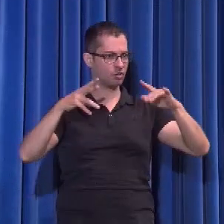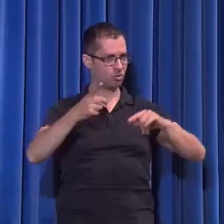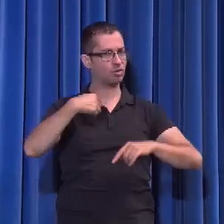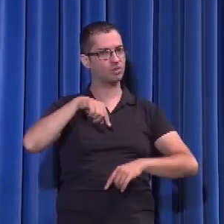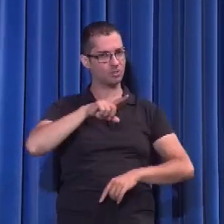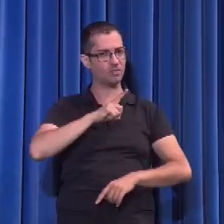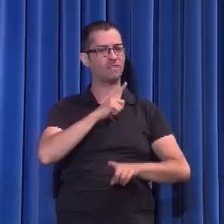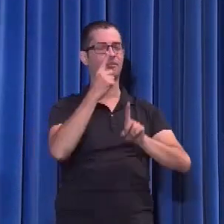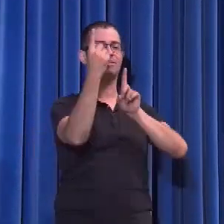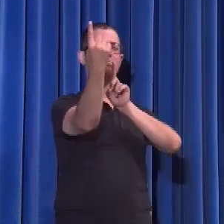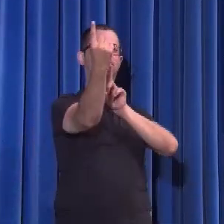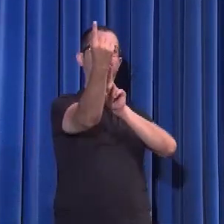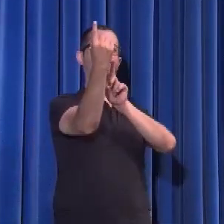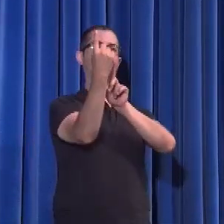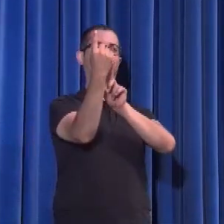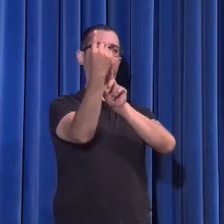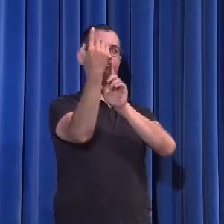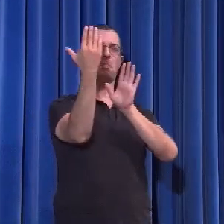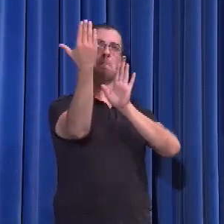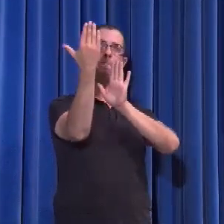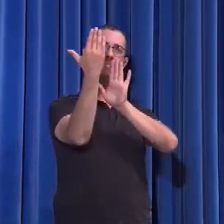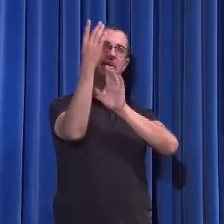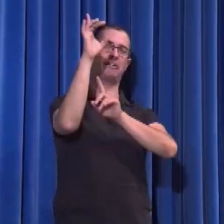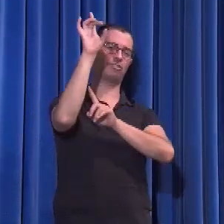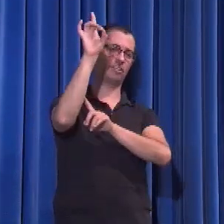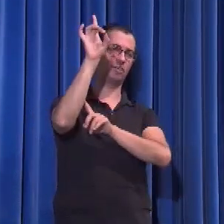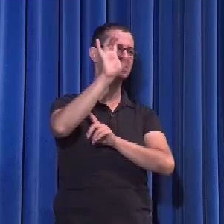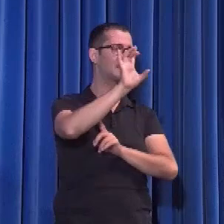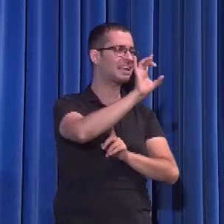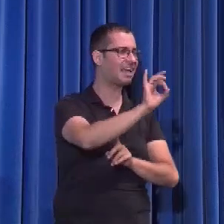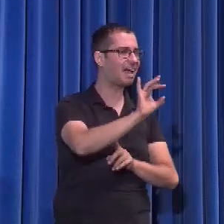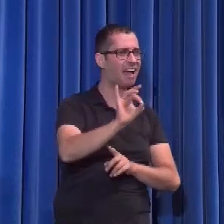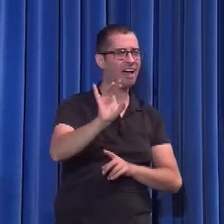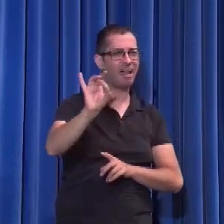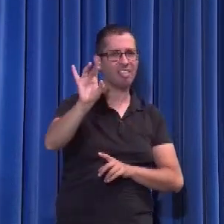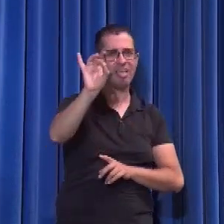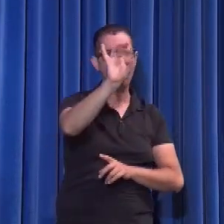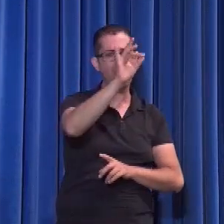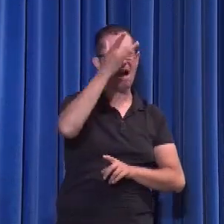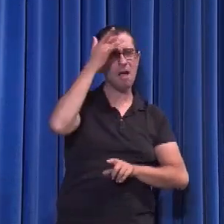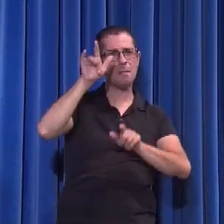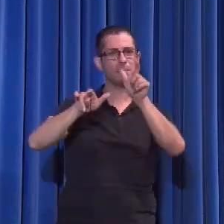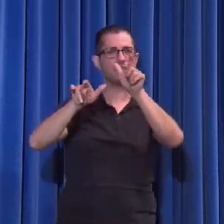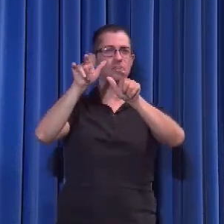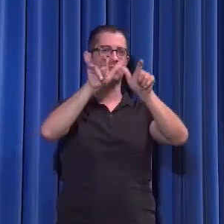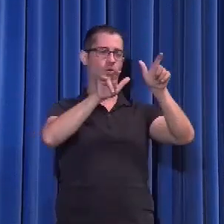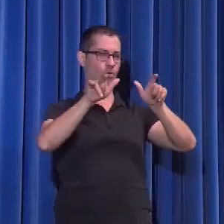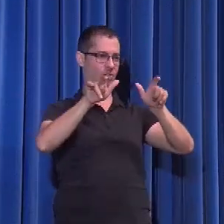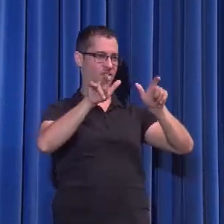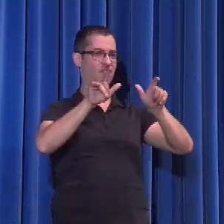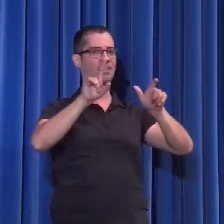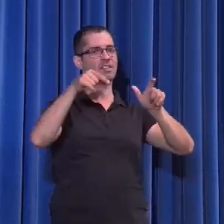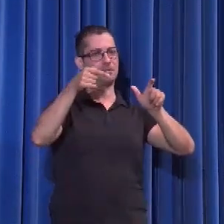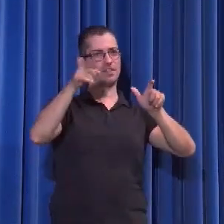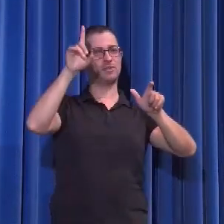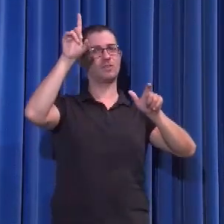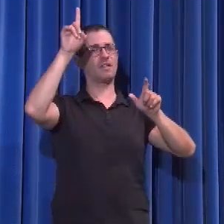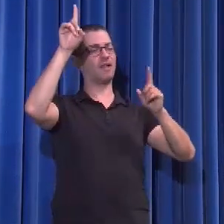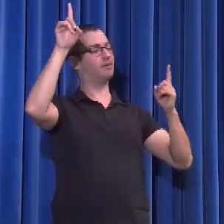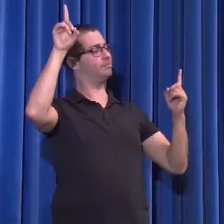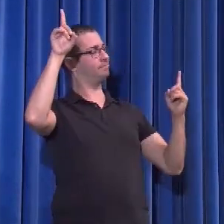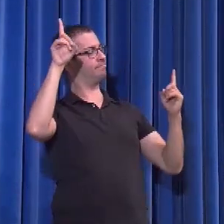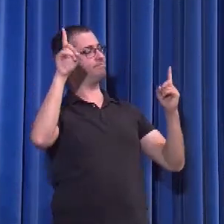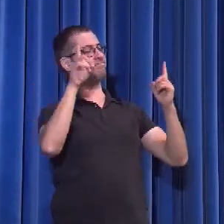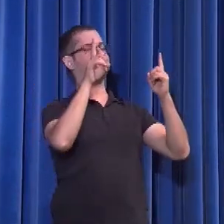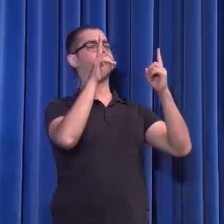compareceremos diante do Senhor. Cada um de nós prestará contas de tudo aquilo que fez por